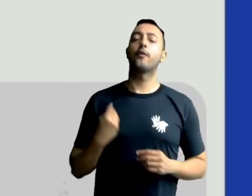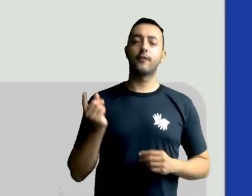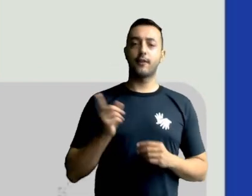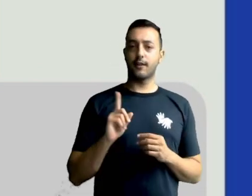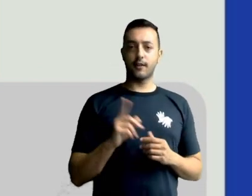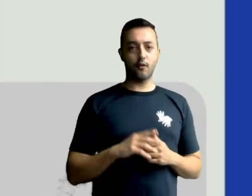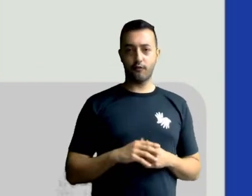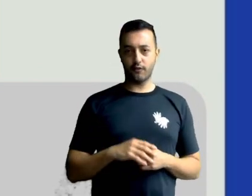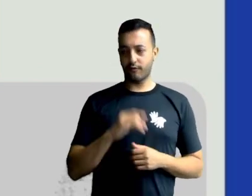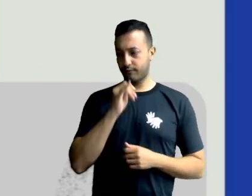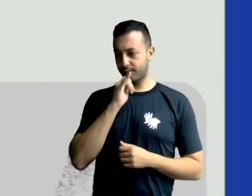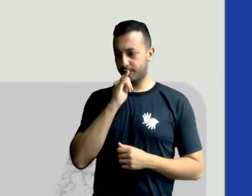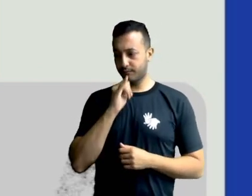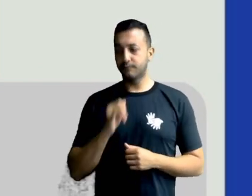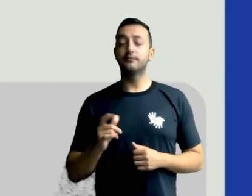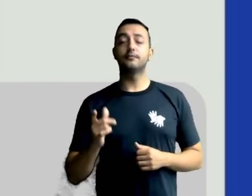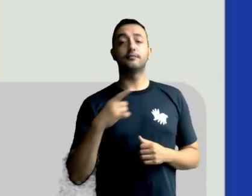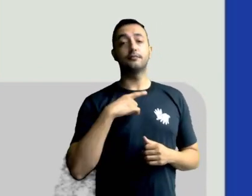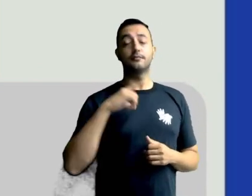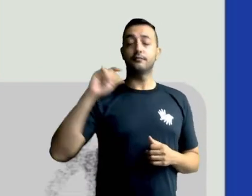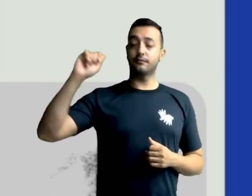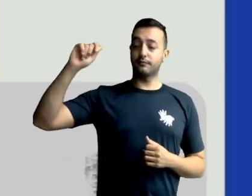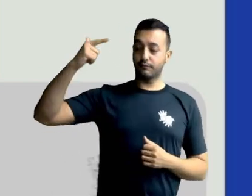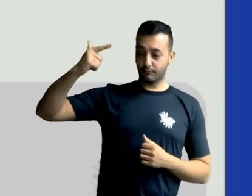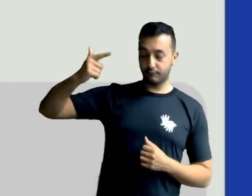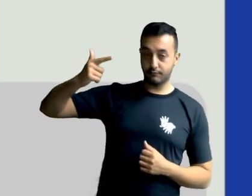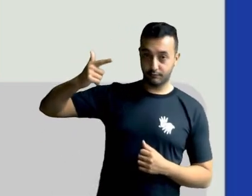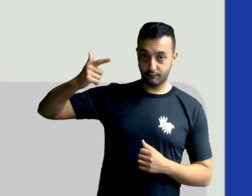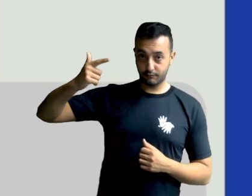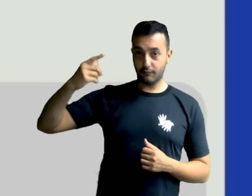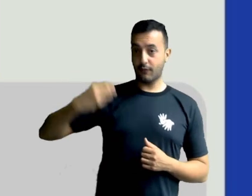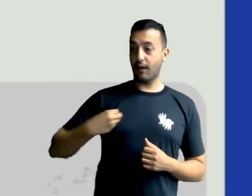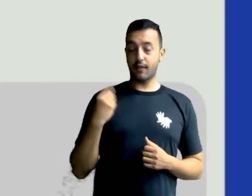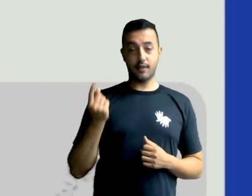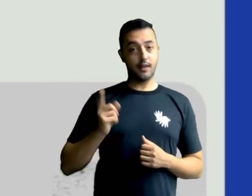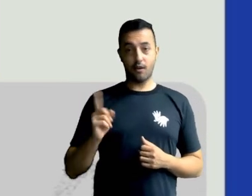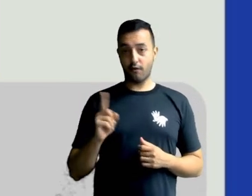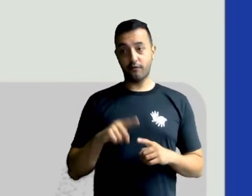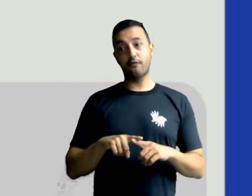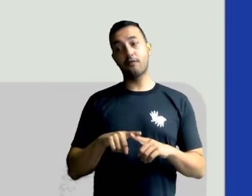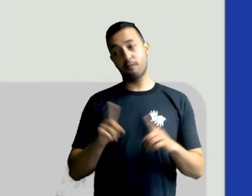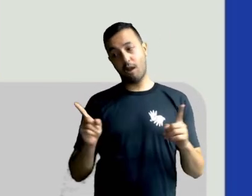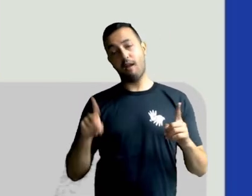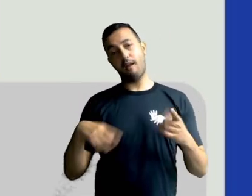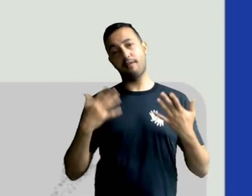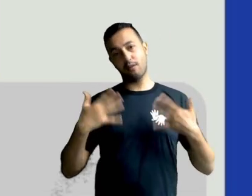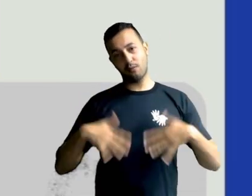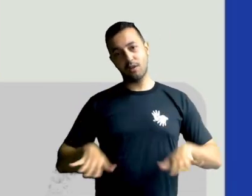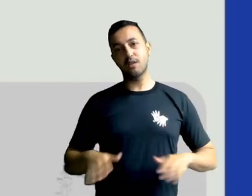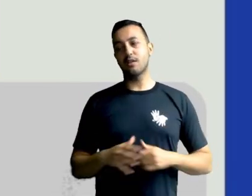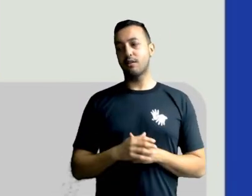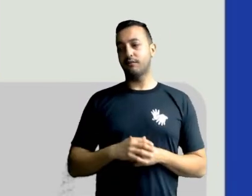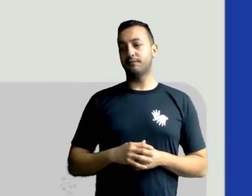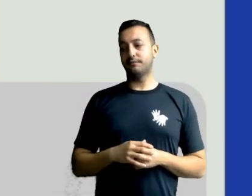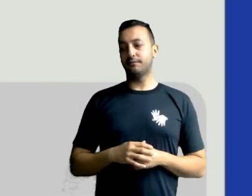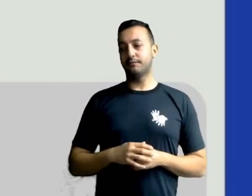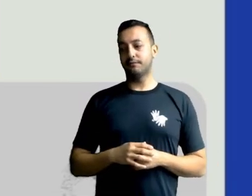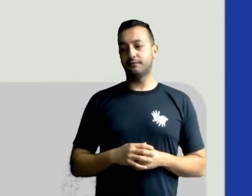componentes não vivos? Por exemplo, nós temos o Sol, que é um componente não vivo, mas é da natureza,